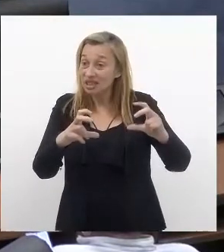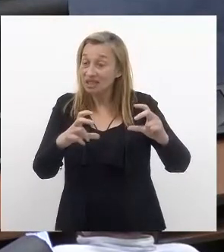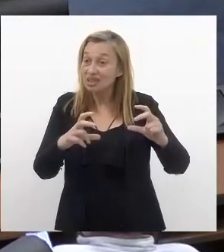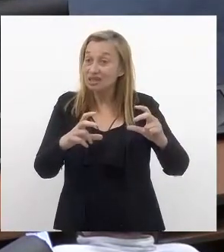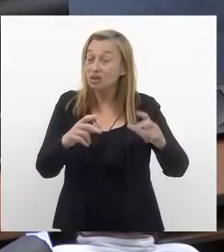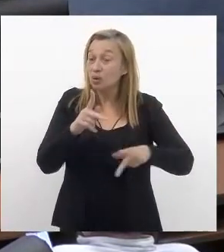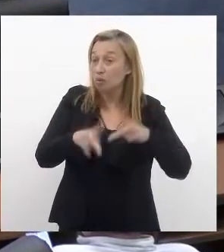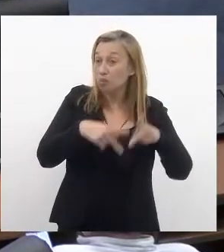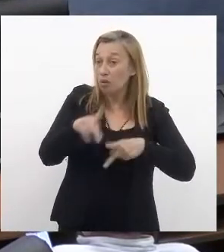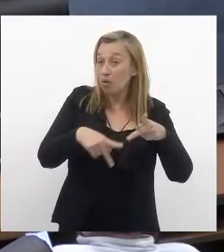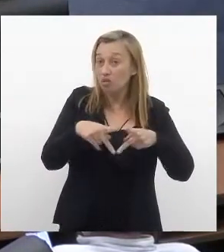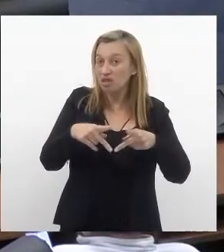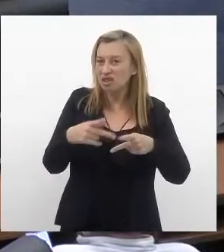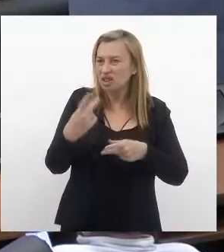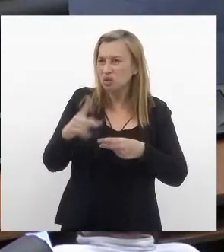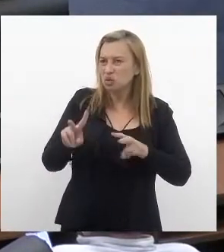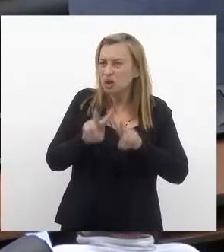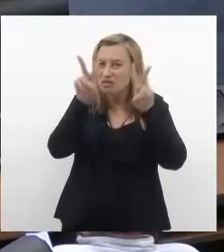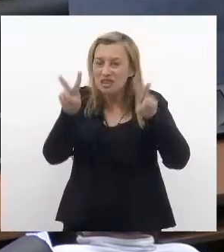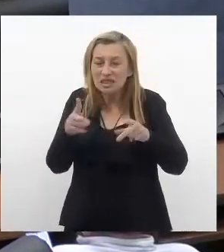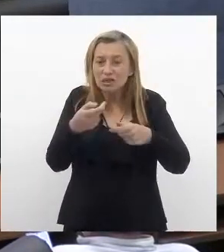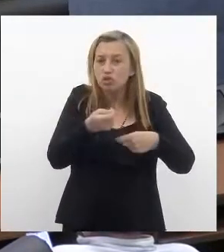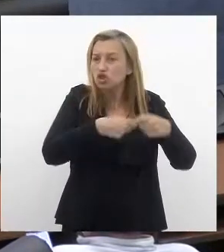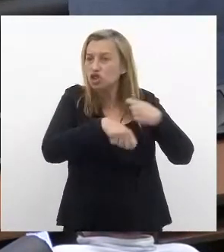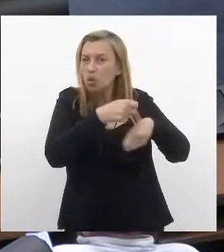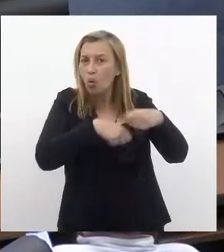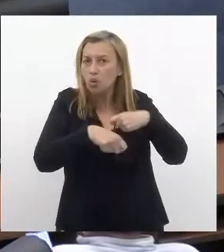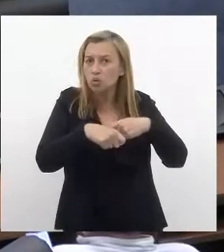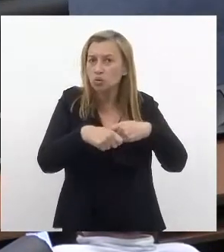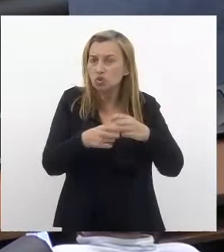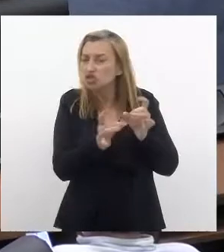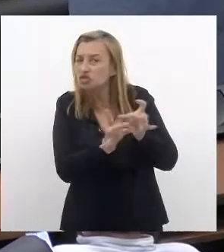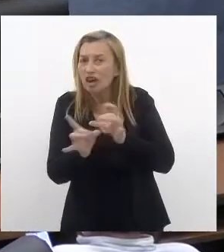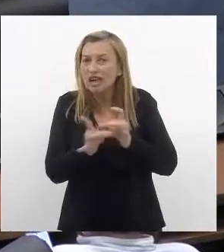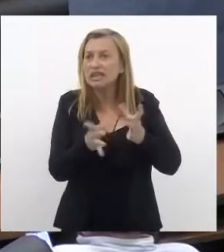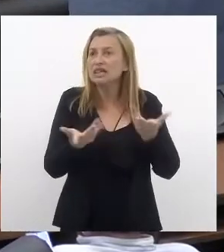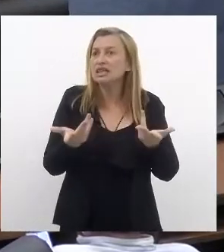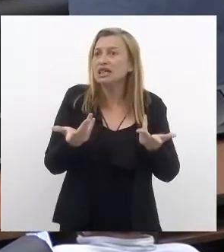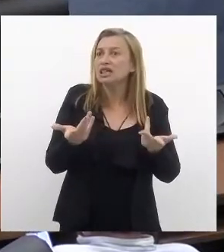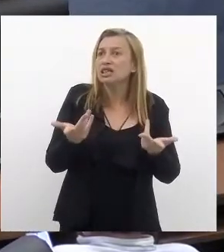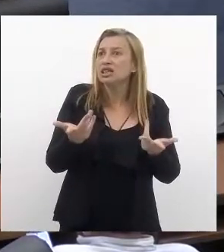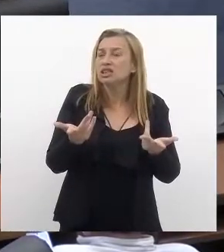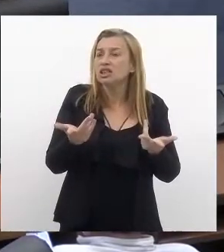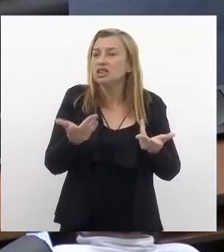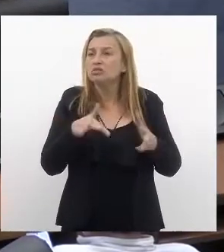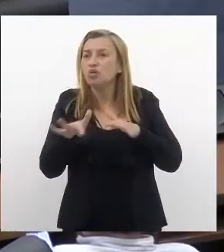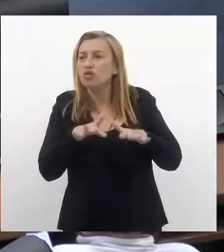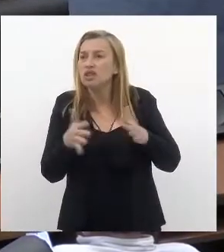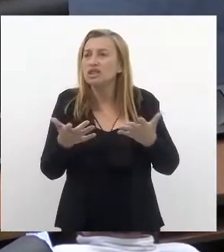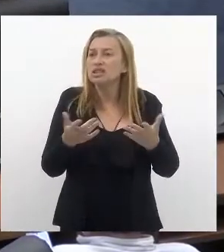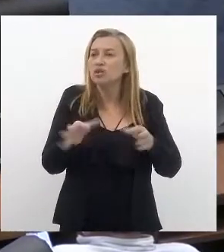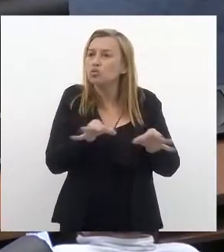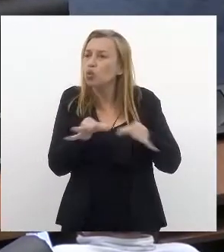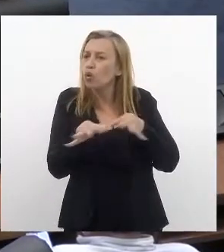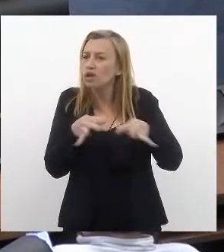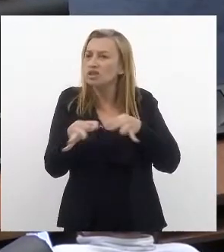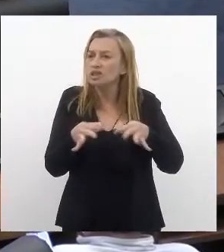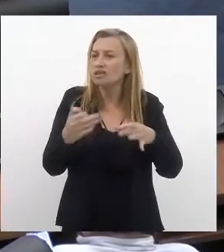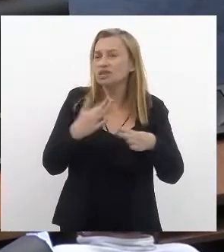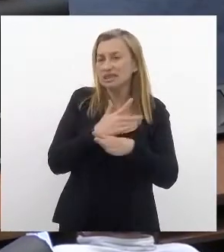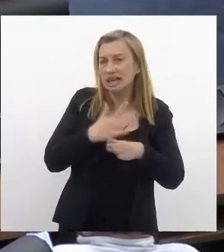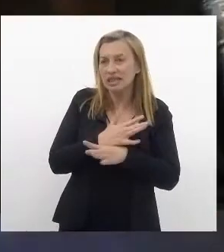é, na sua visão de negócio, de comércio, de mobilidade, de organização de